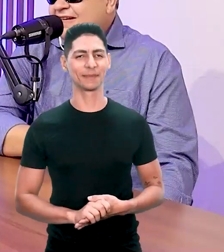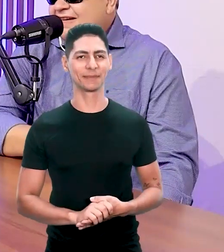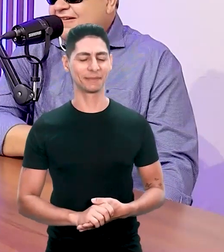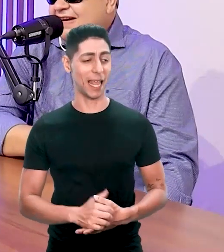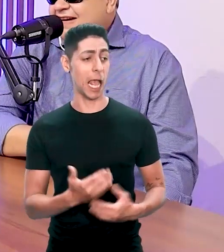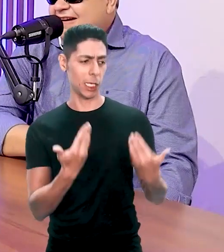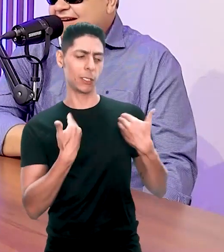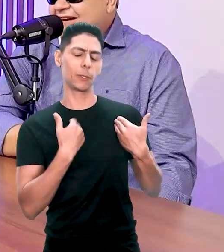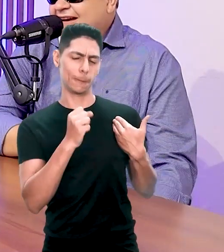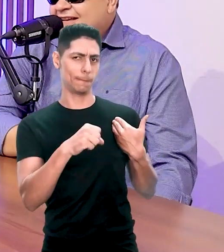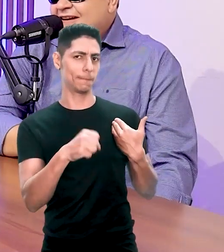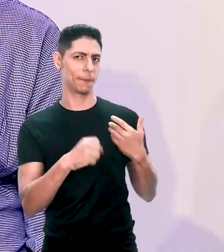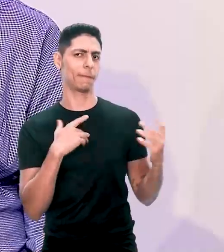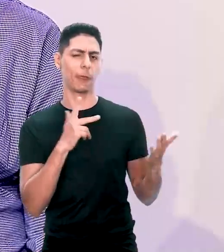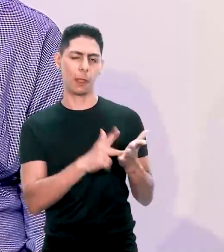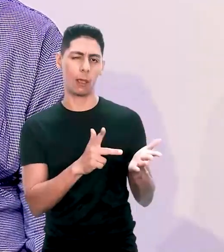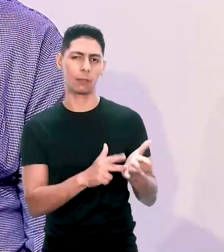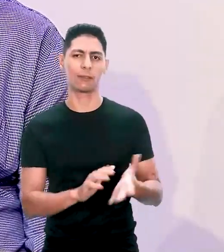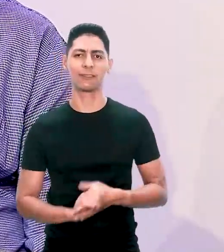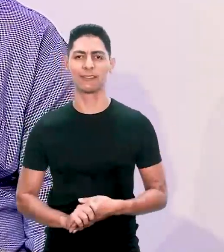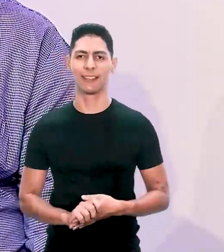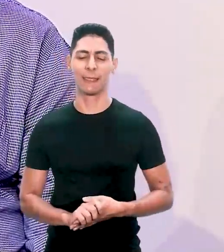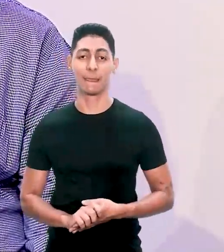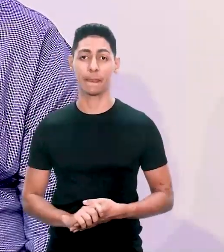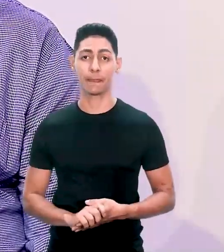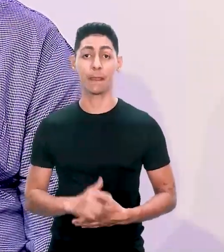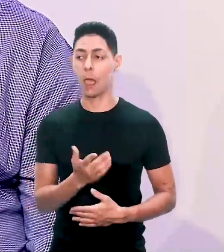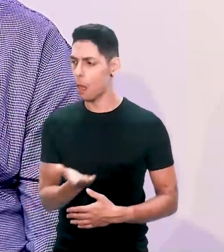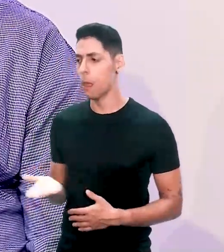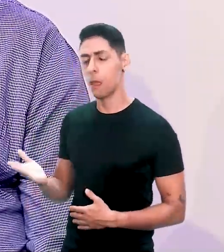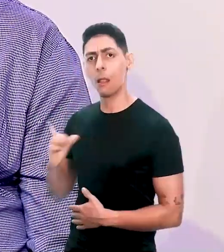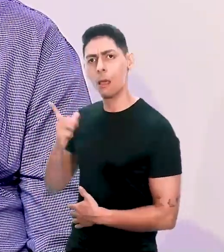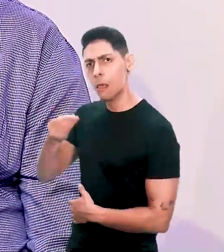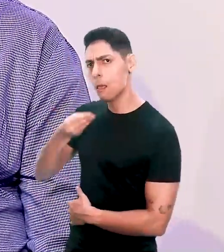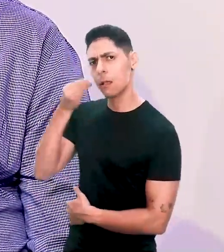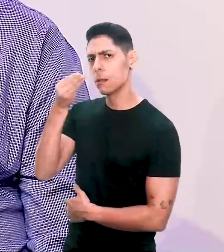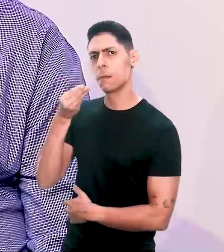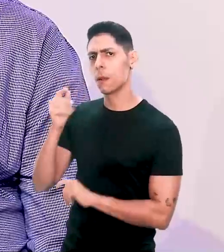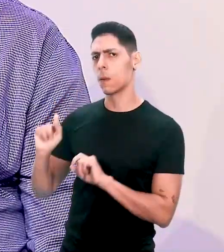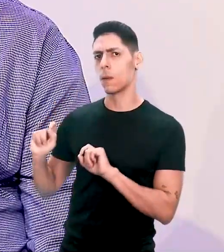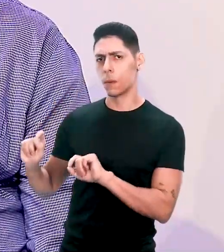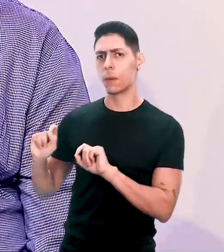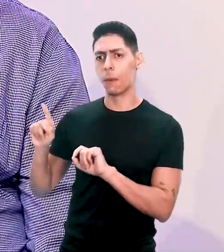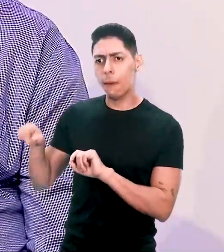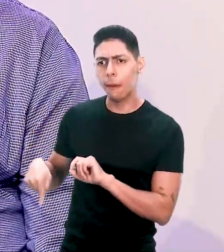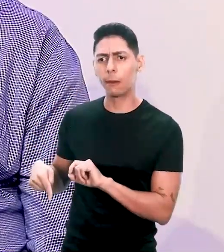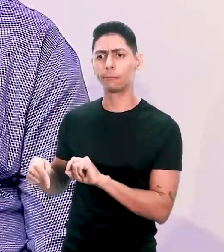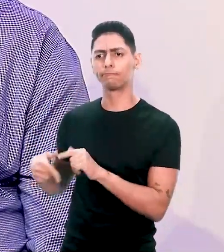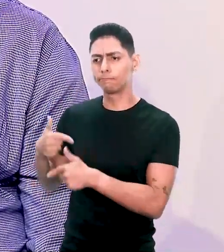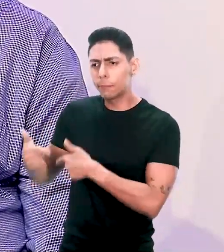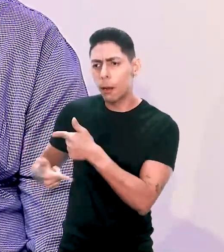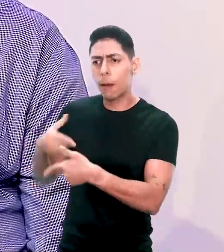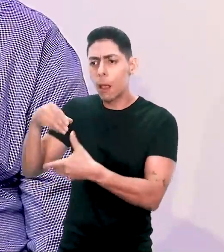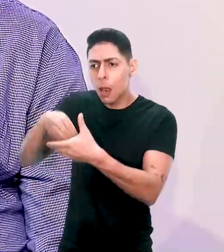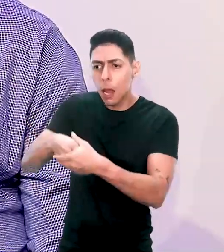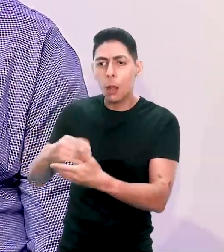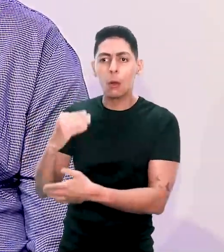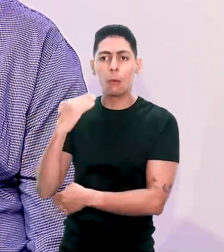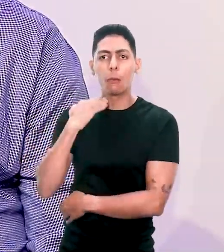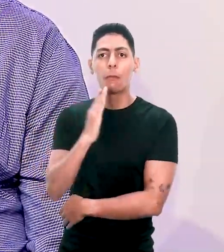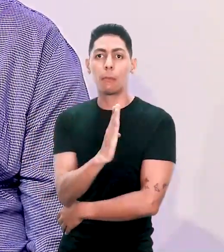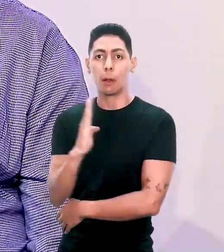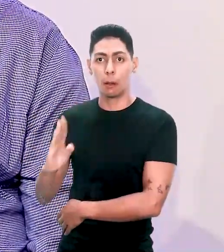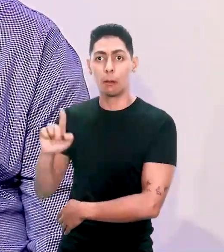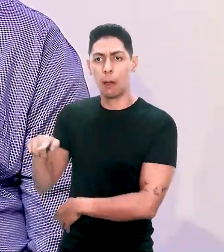Sou eu. O Petri, ele tem uma experiência como funcionário do Banco do Brasil,